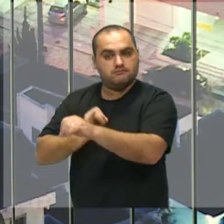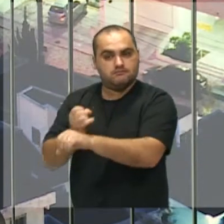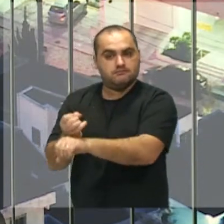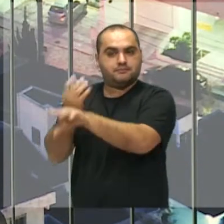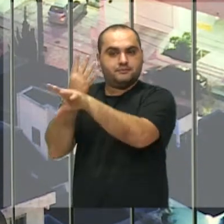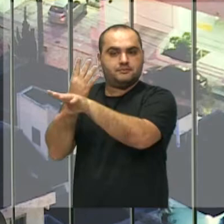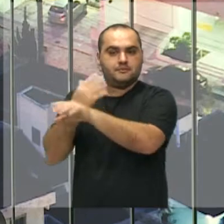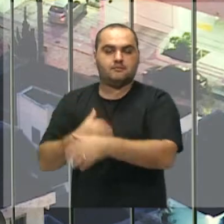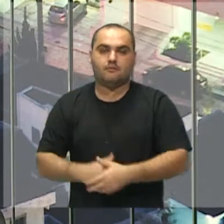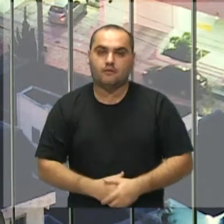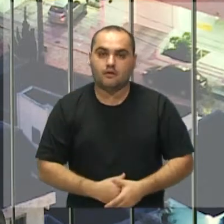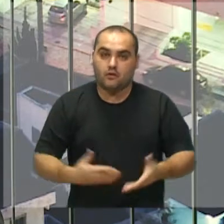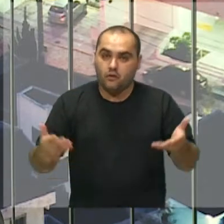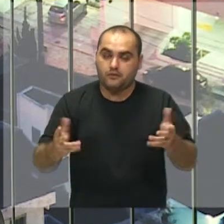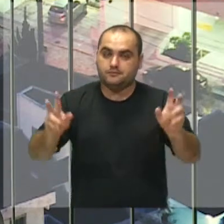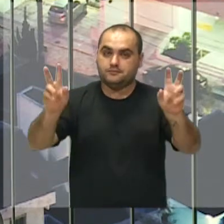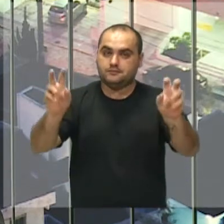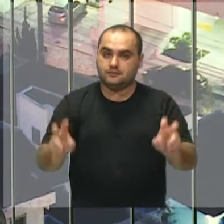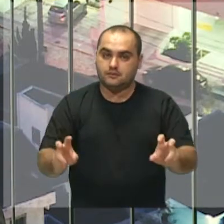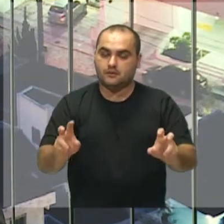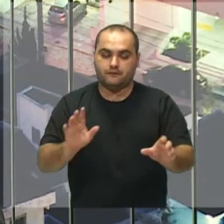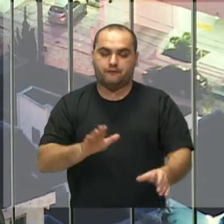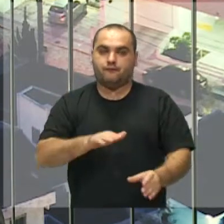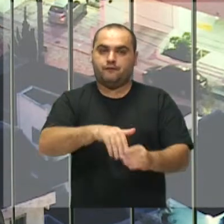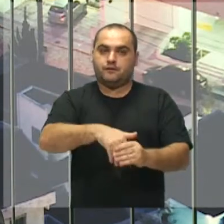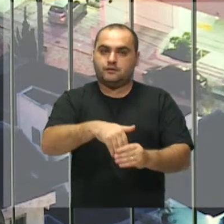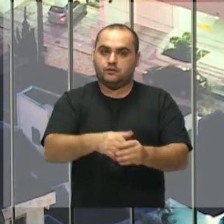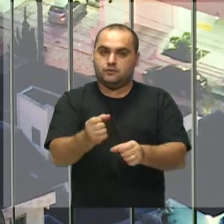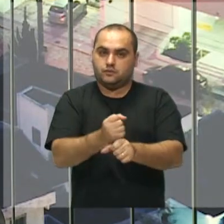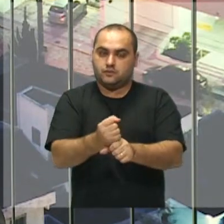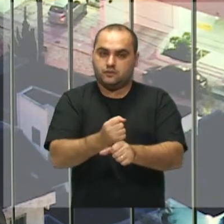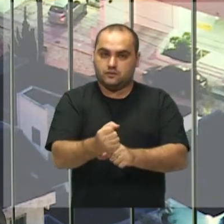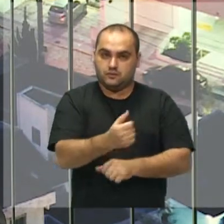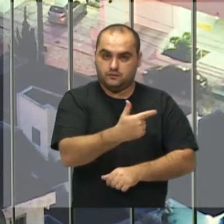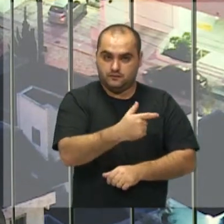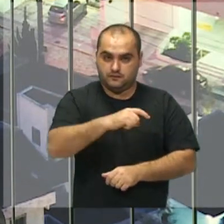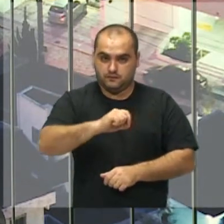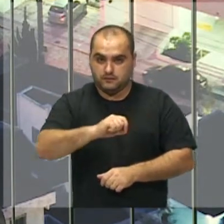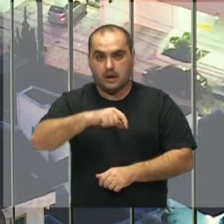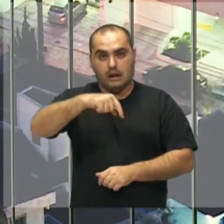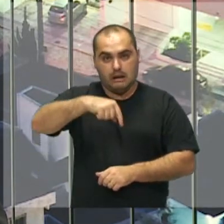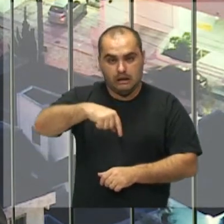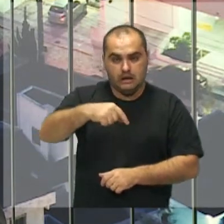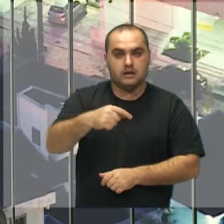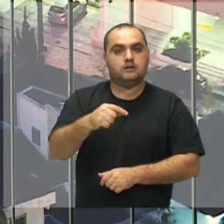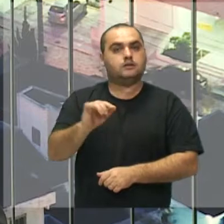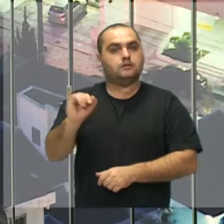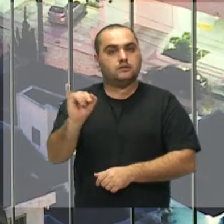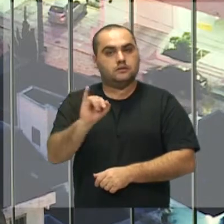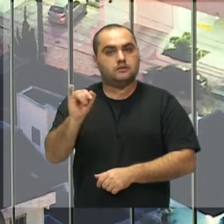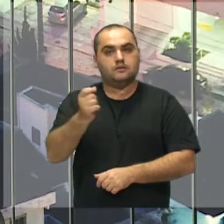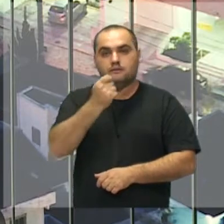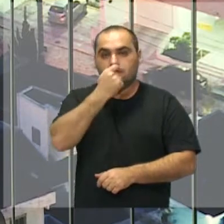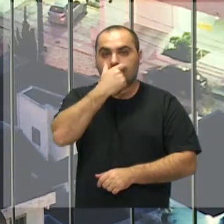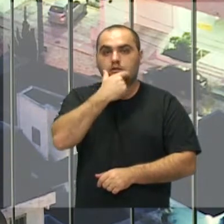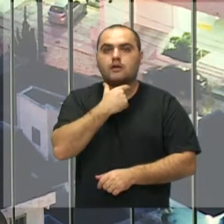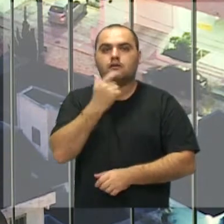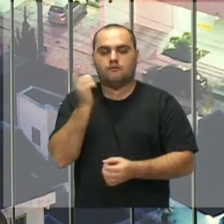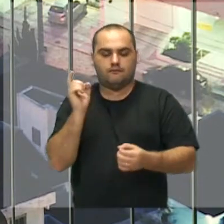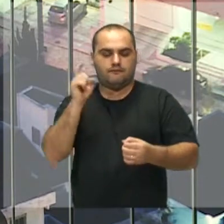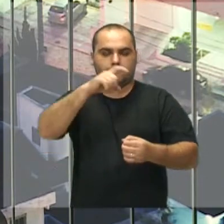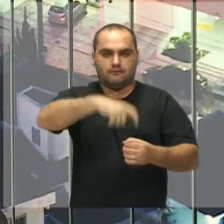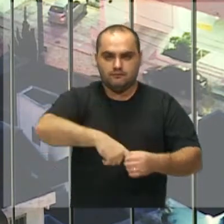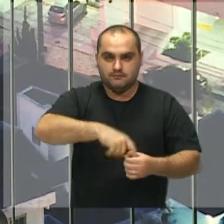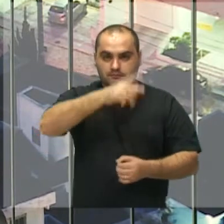das eleições de 2020. Em Itajaí, o prefeito Volney Morastoni, do MDB, foi reeleito, junto com o